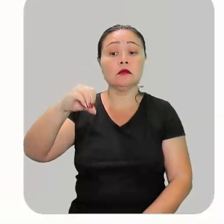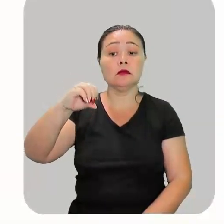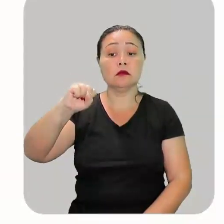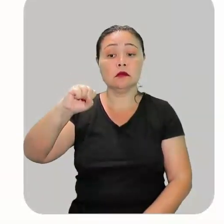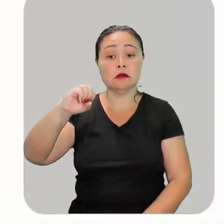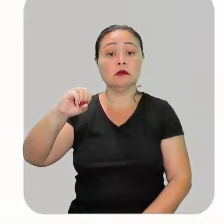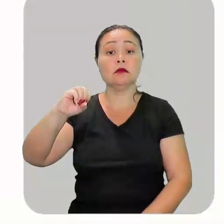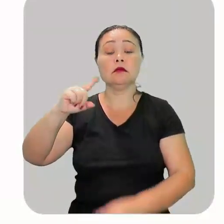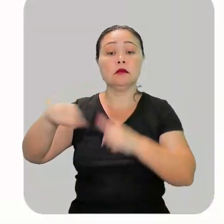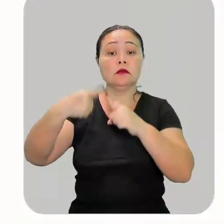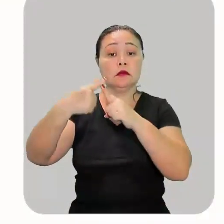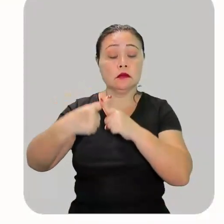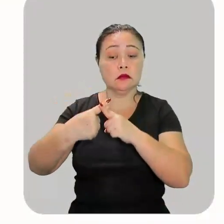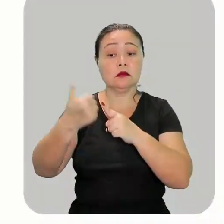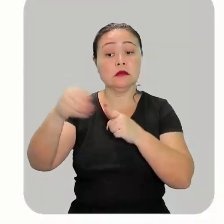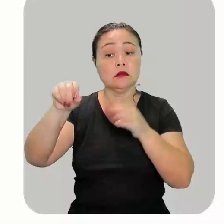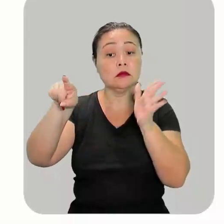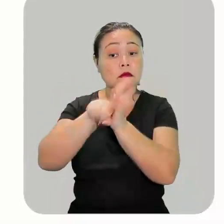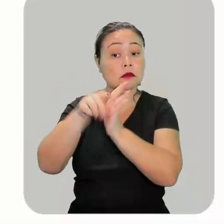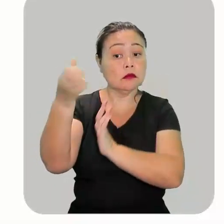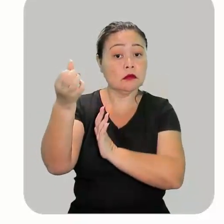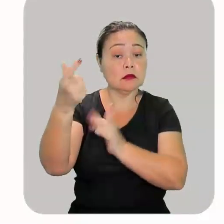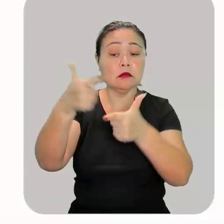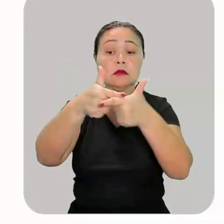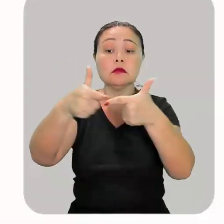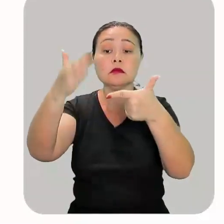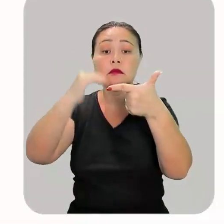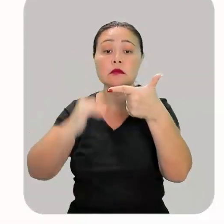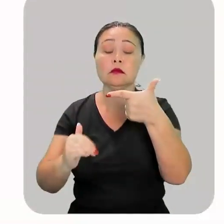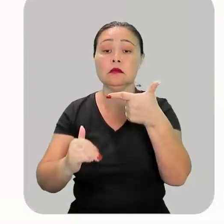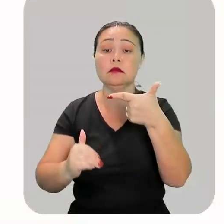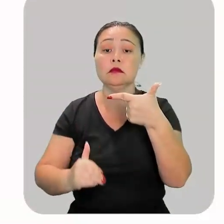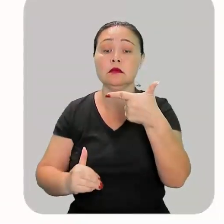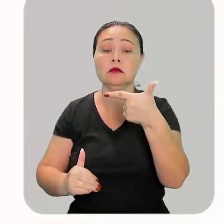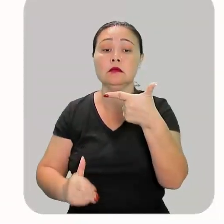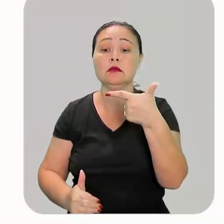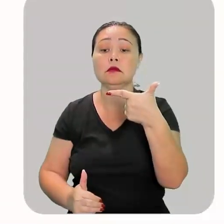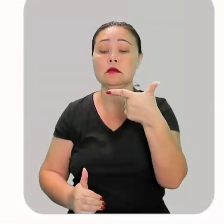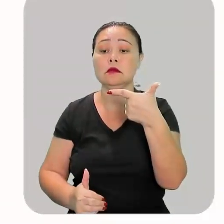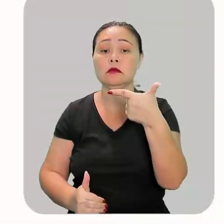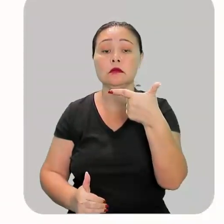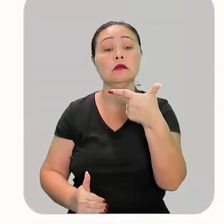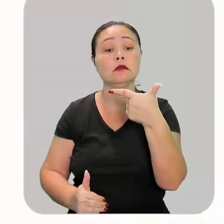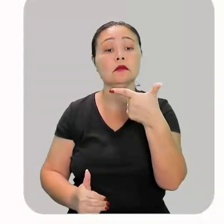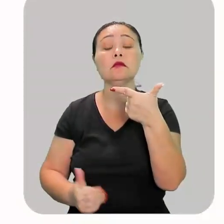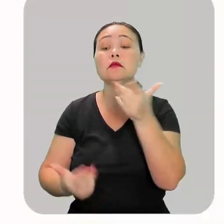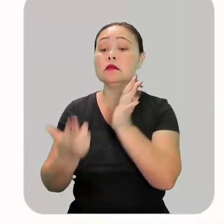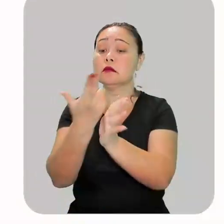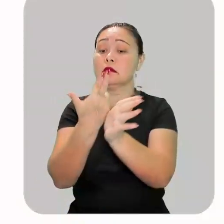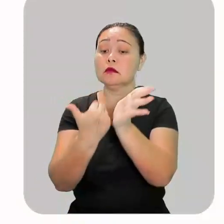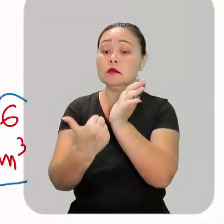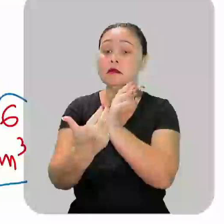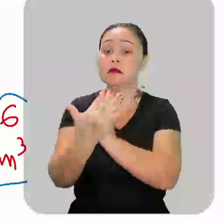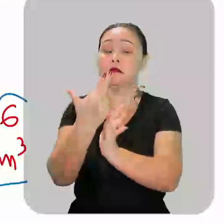28,08 vezes 10 na menos 6, dividido por quem? No desenho. No desenho, né?